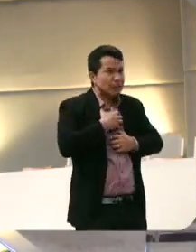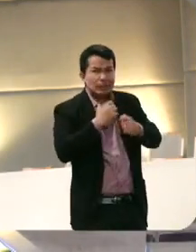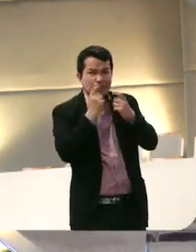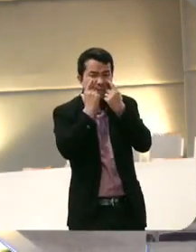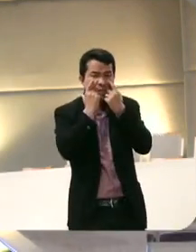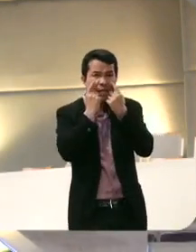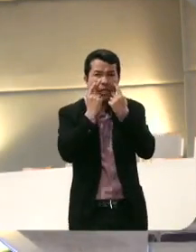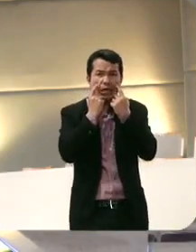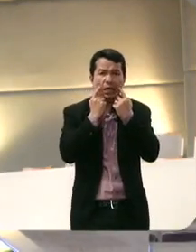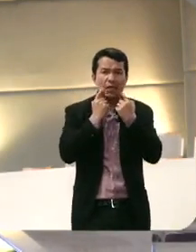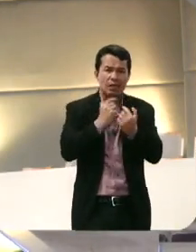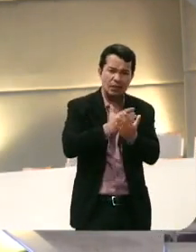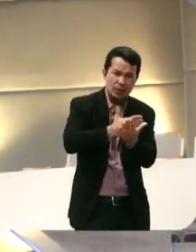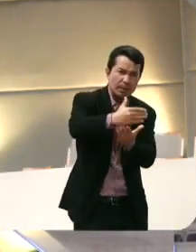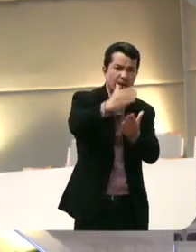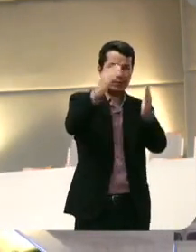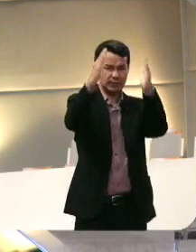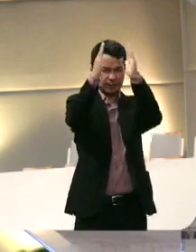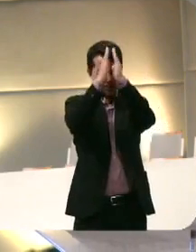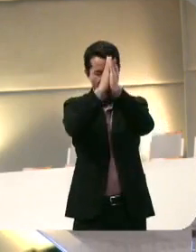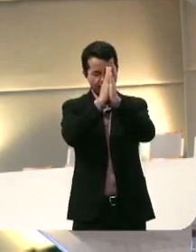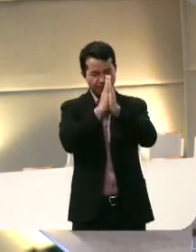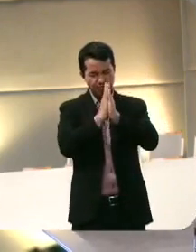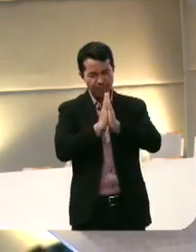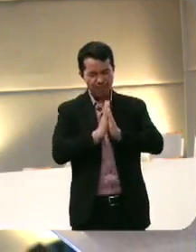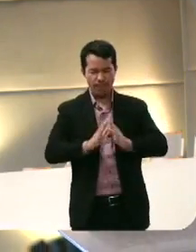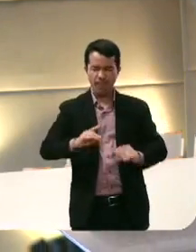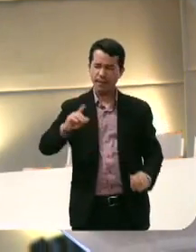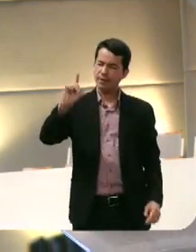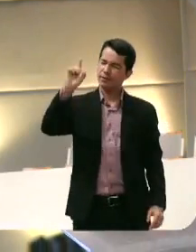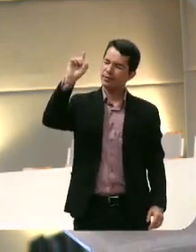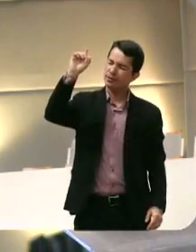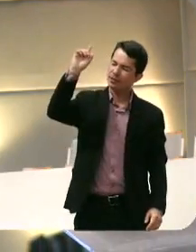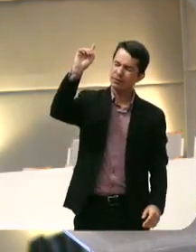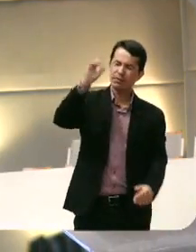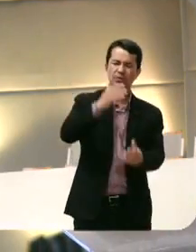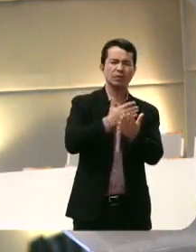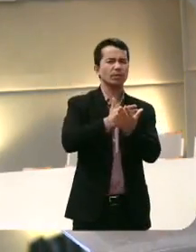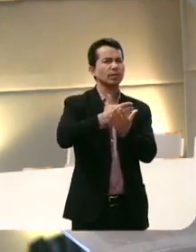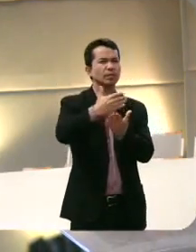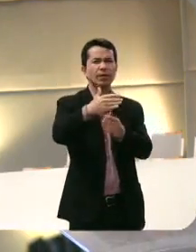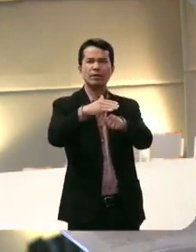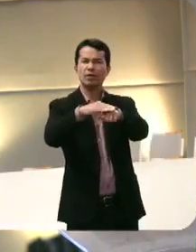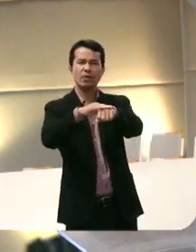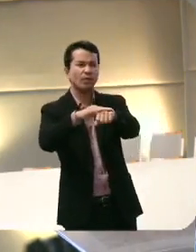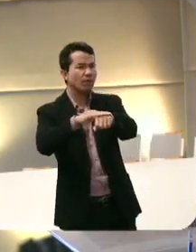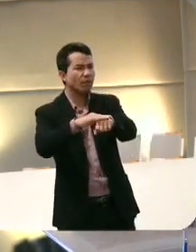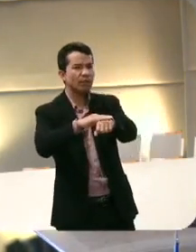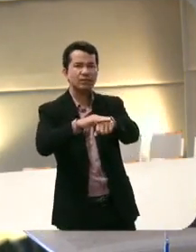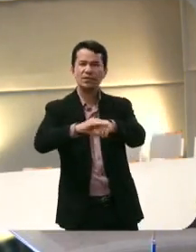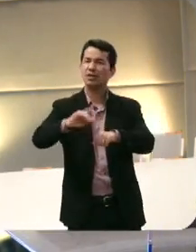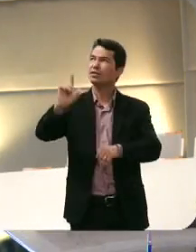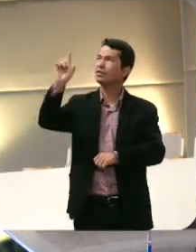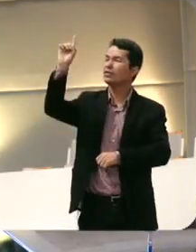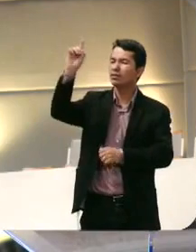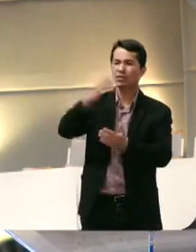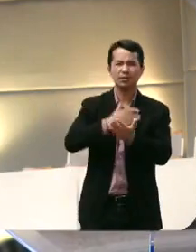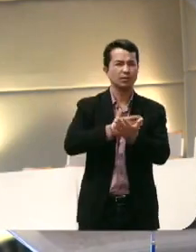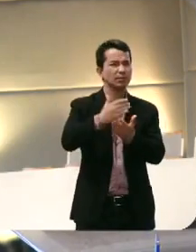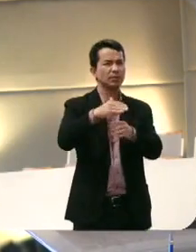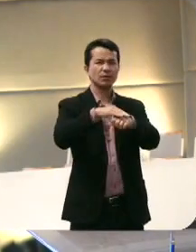Eu comecei a adorar a Deus. Eu comecei a falar com o Senhor, e eu não sei o que eu orei. Mas eu lembro